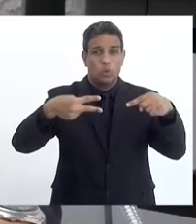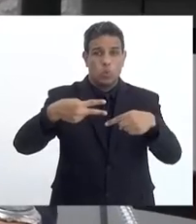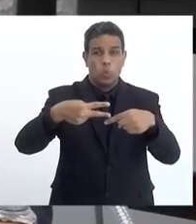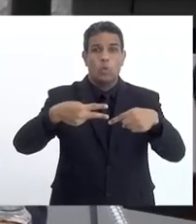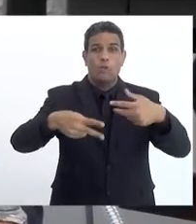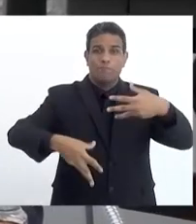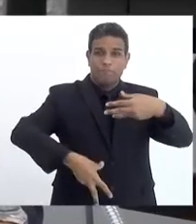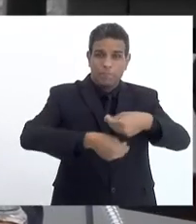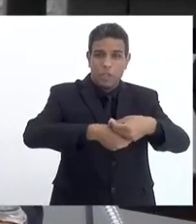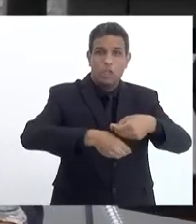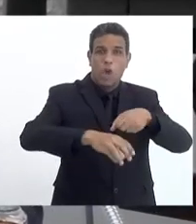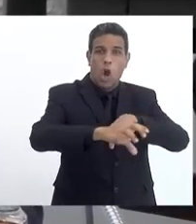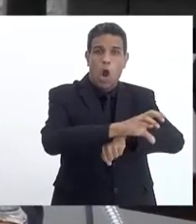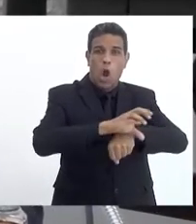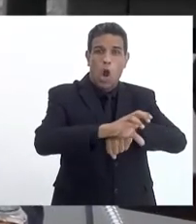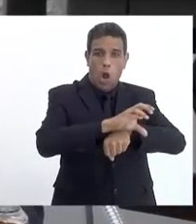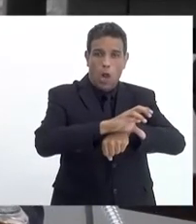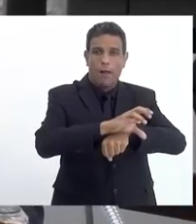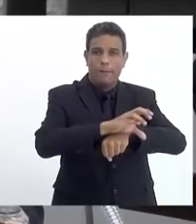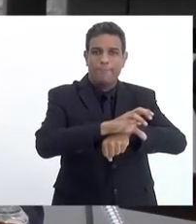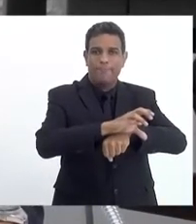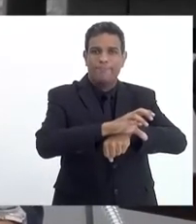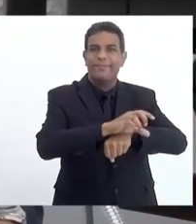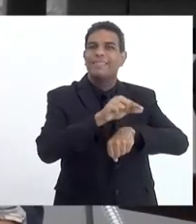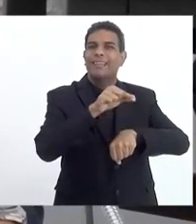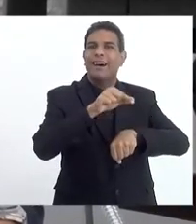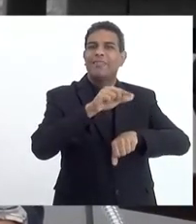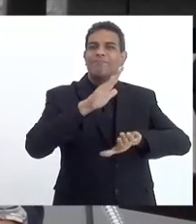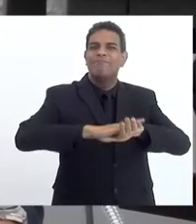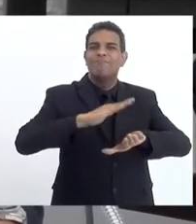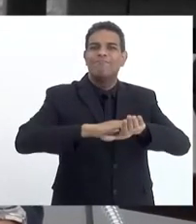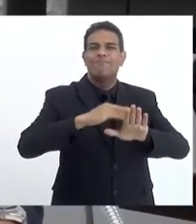As duas emendas que eu coloco aqui no relatório,